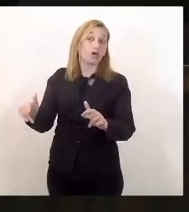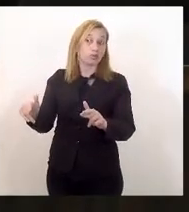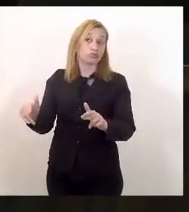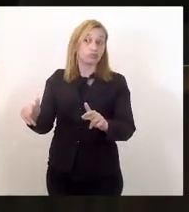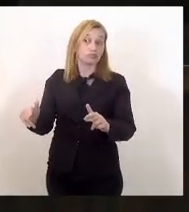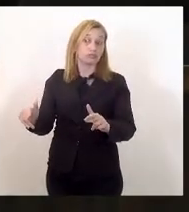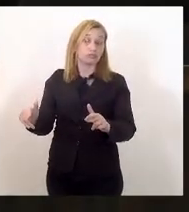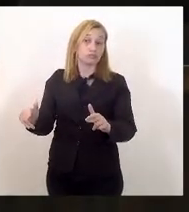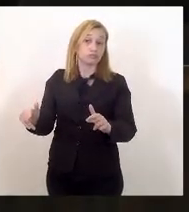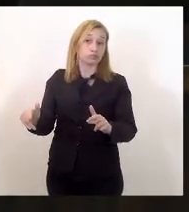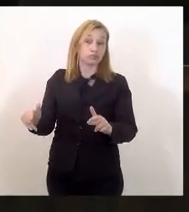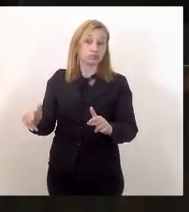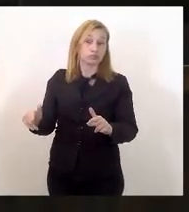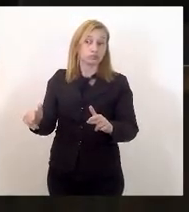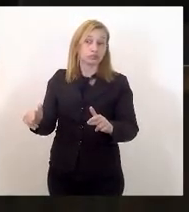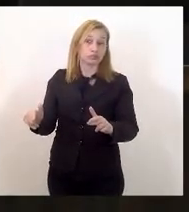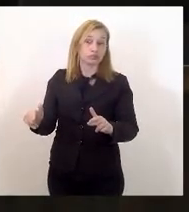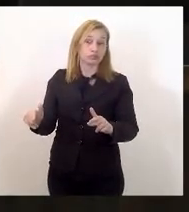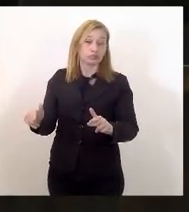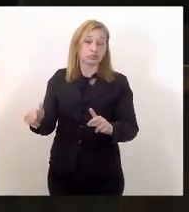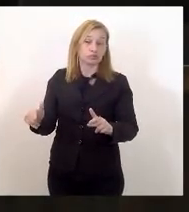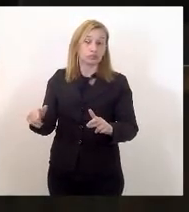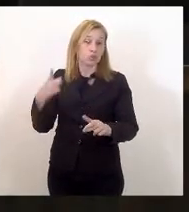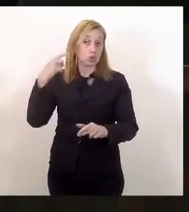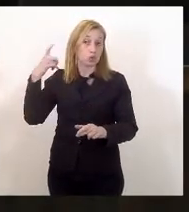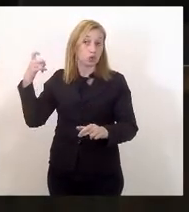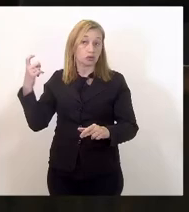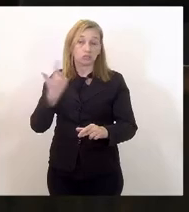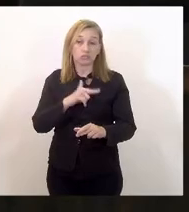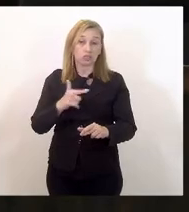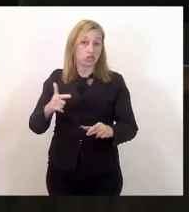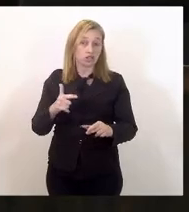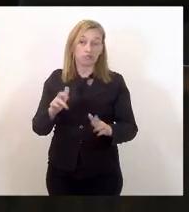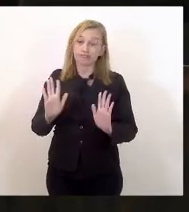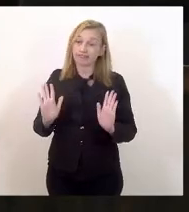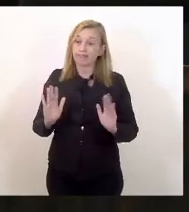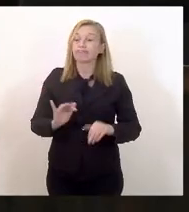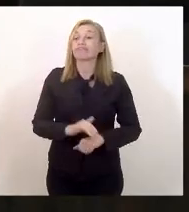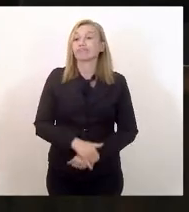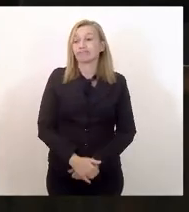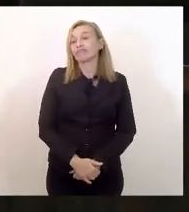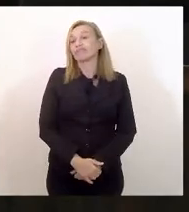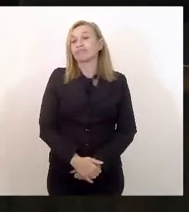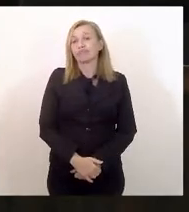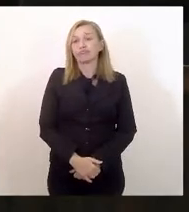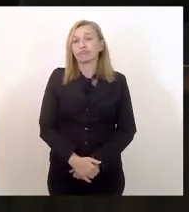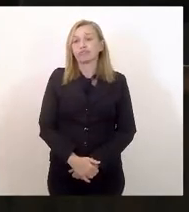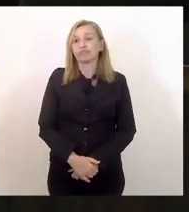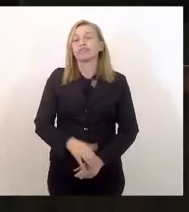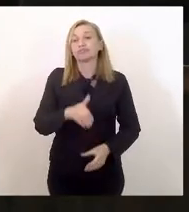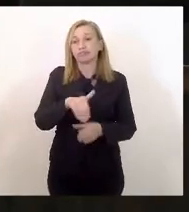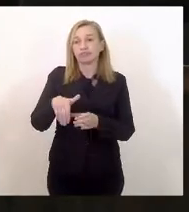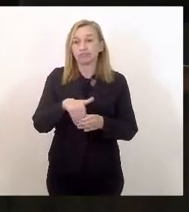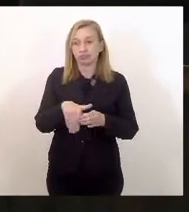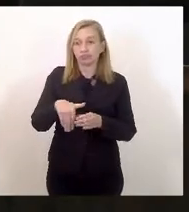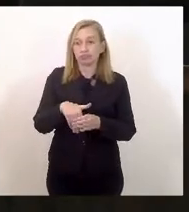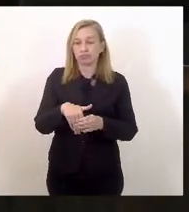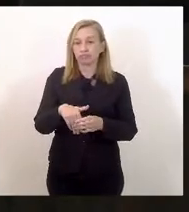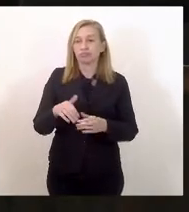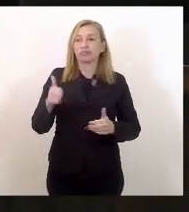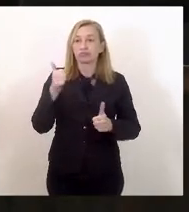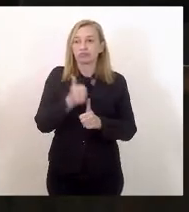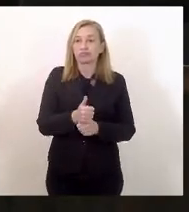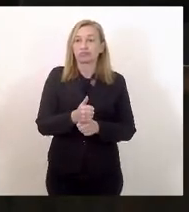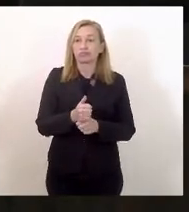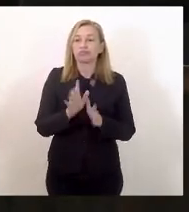online, pode estar até sem imagem, sem som, mas estão online. Então, em votação, obrigado. Substitutivo com forma final